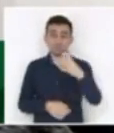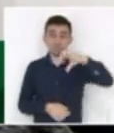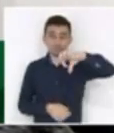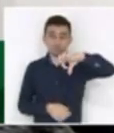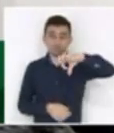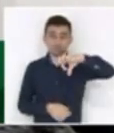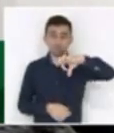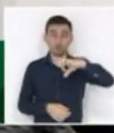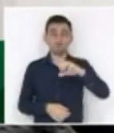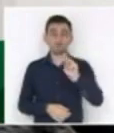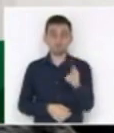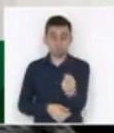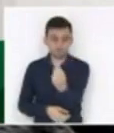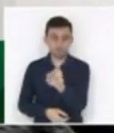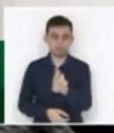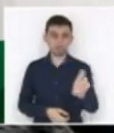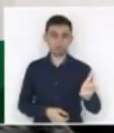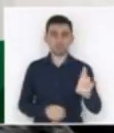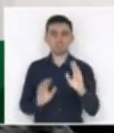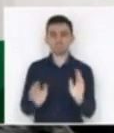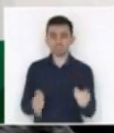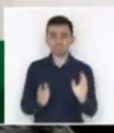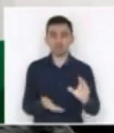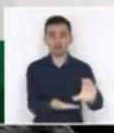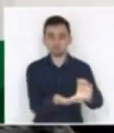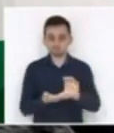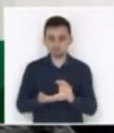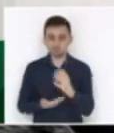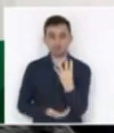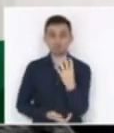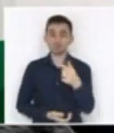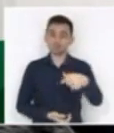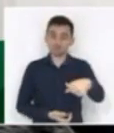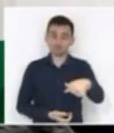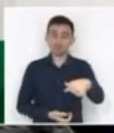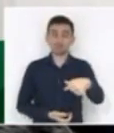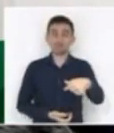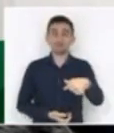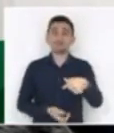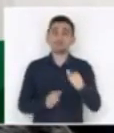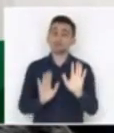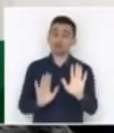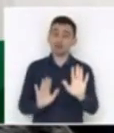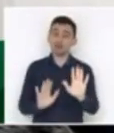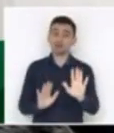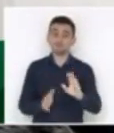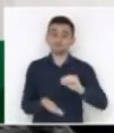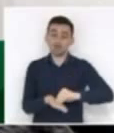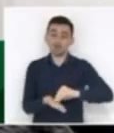reais, já recebeu 47, porém ainda há a dívida de 19 milhões de reais,